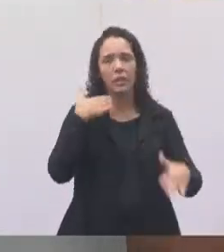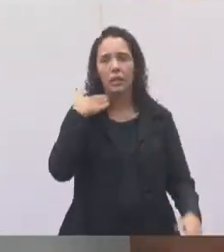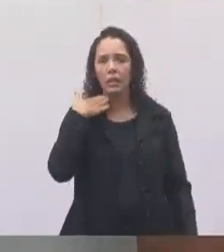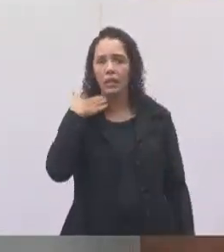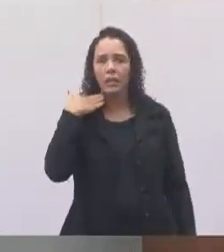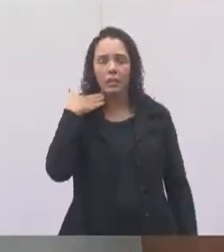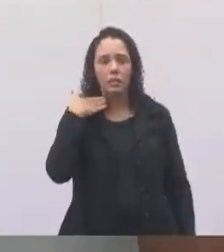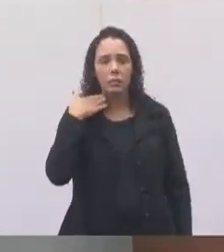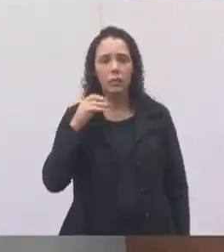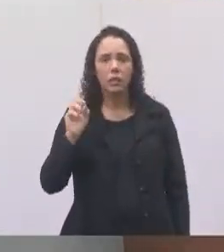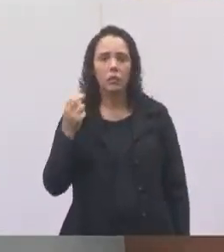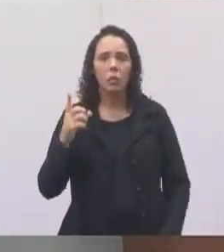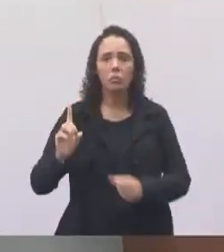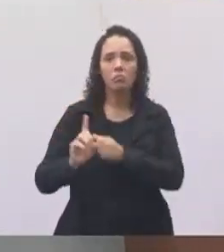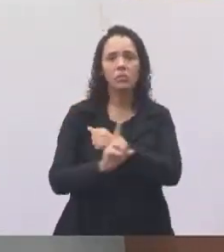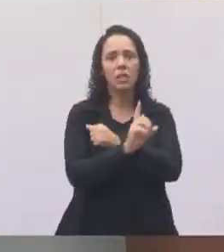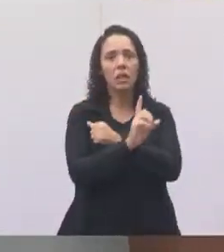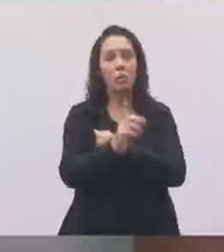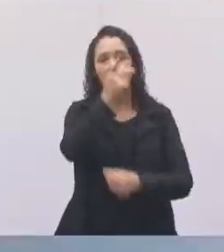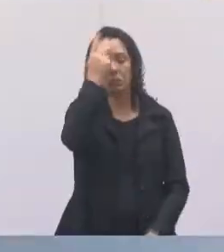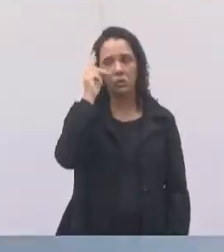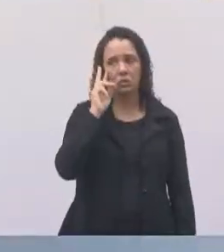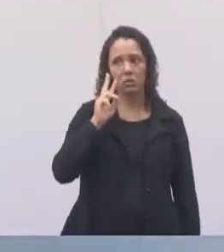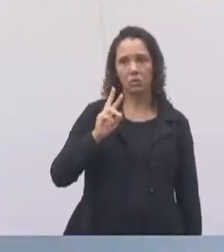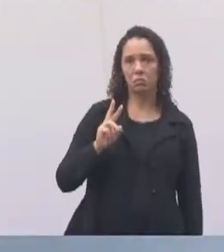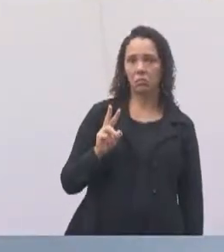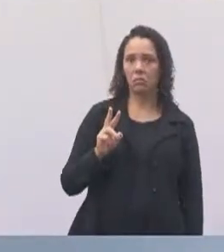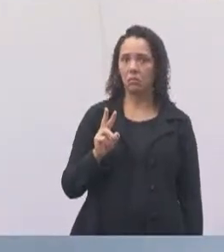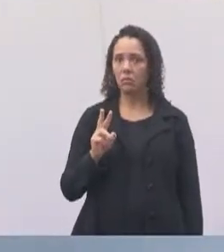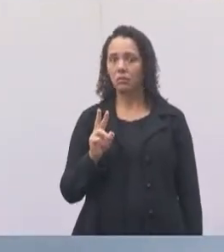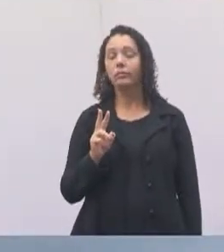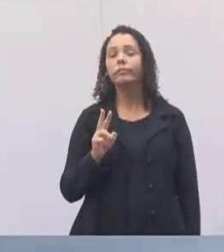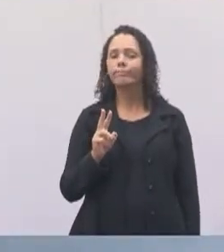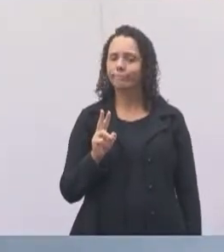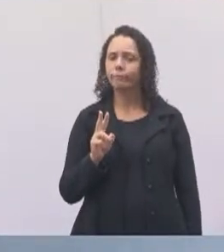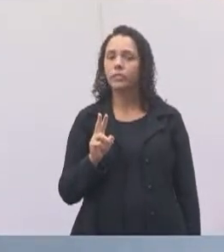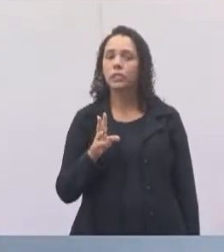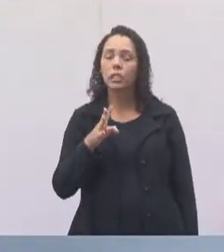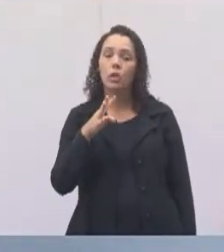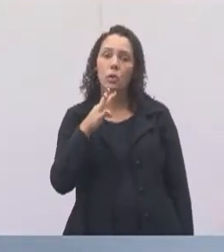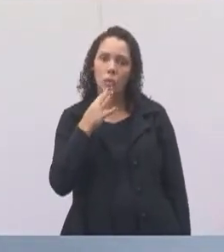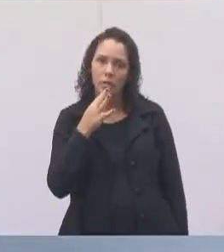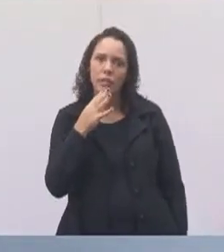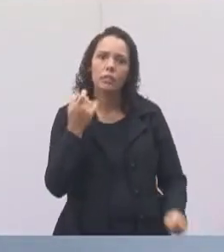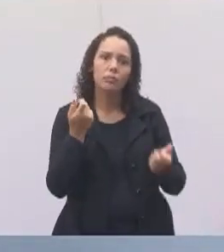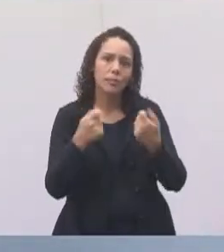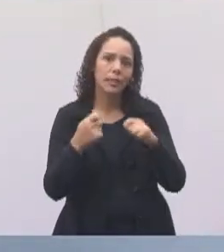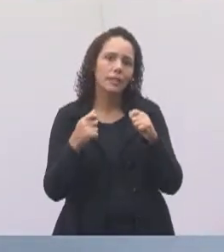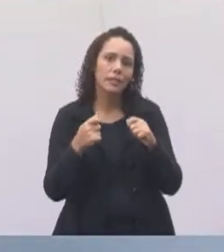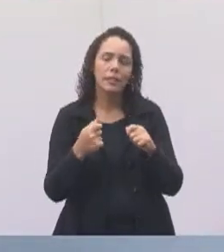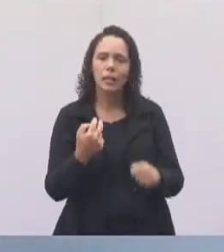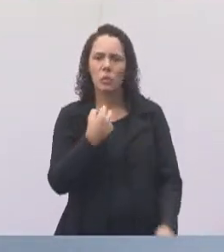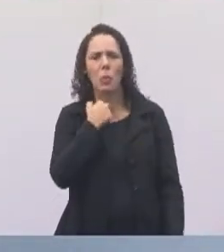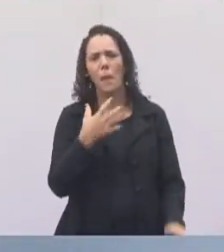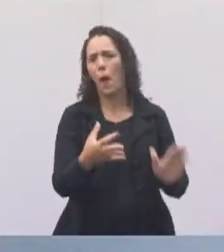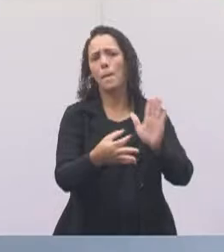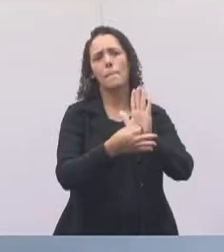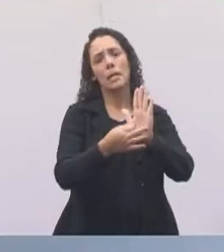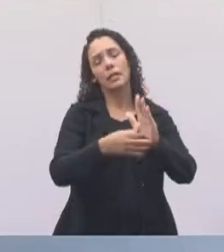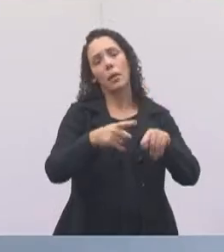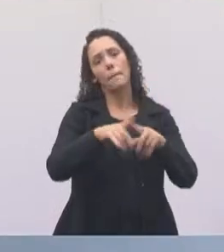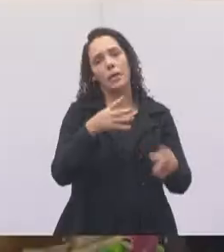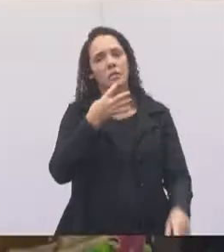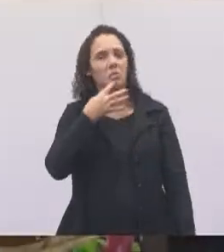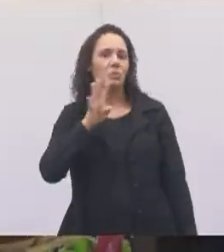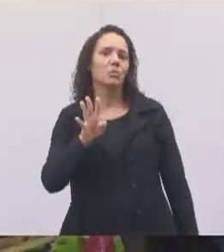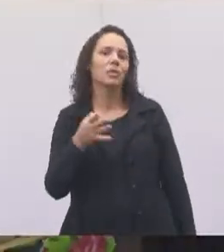você sai, você é visto de outra maneira mesmo. E conhecer, Você não pode falar de uma coisa sem você conhecer, só porque você vê